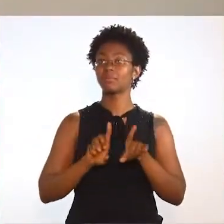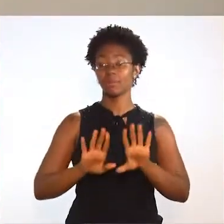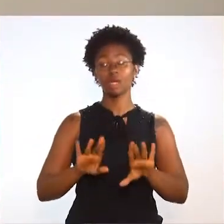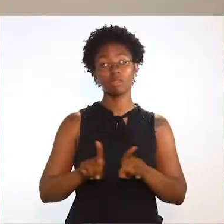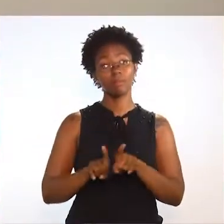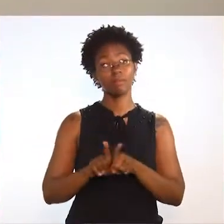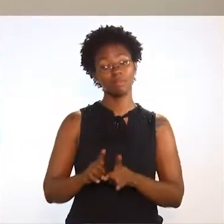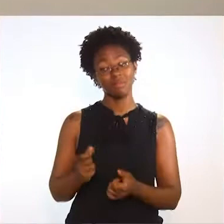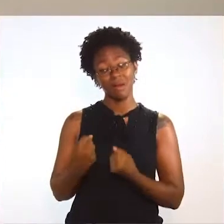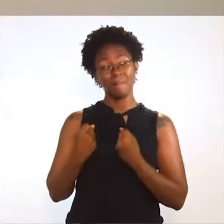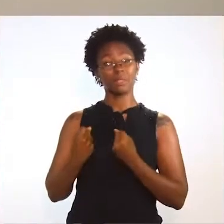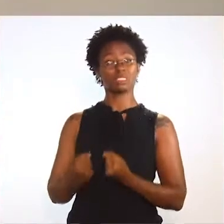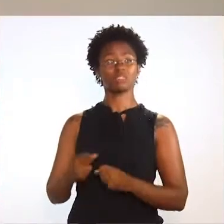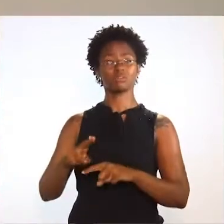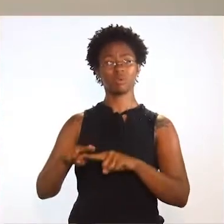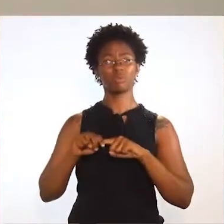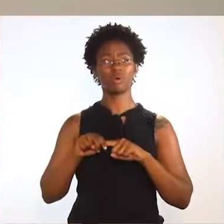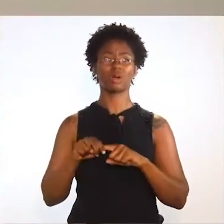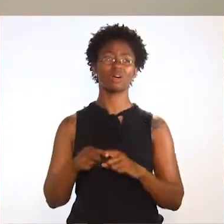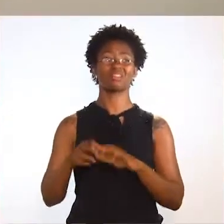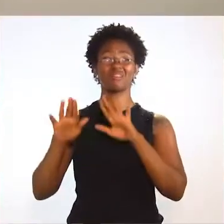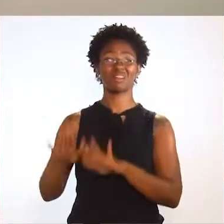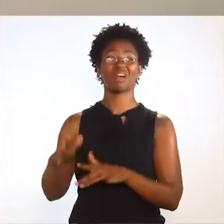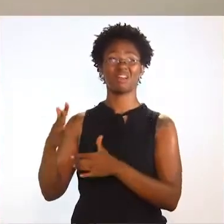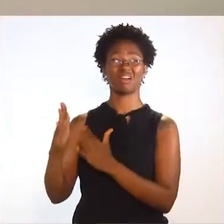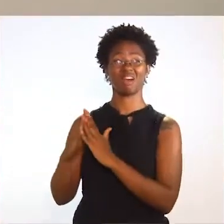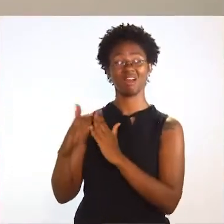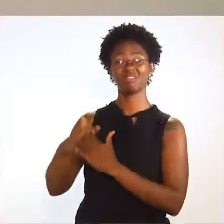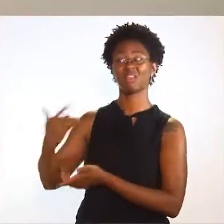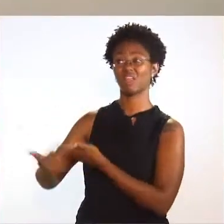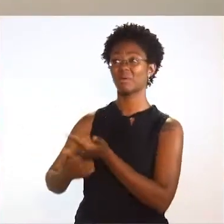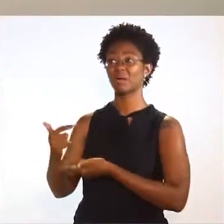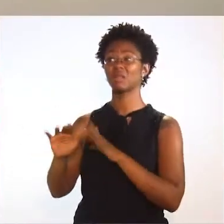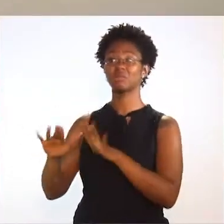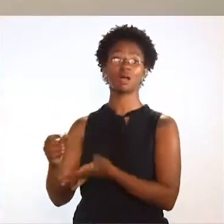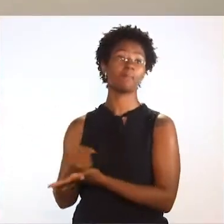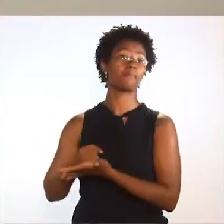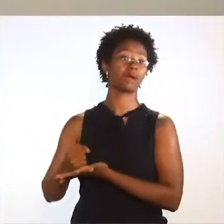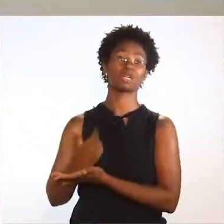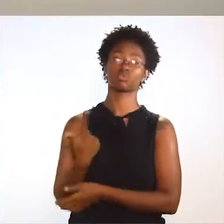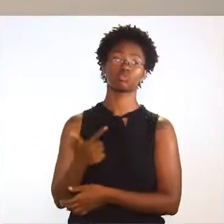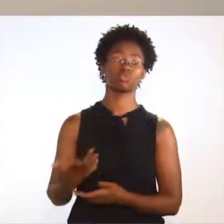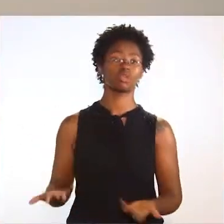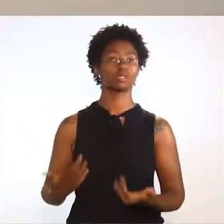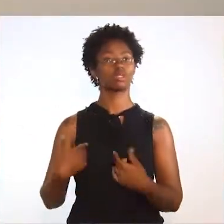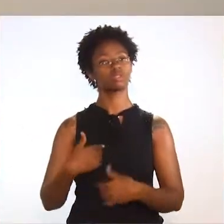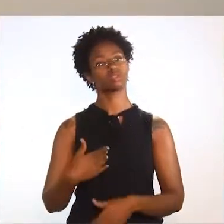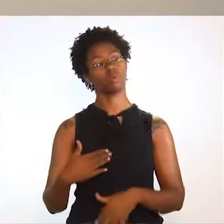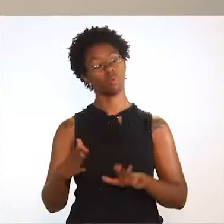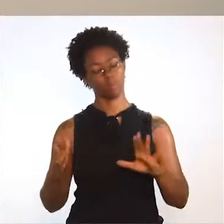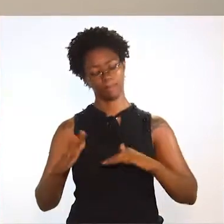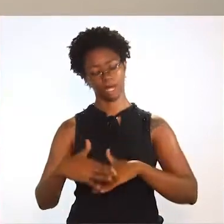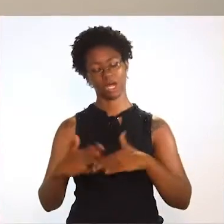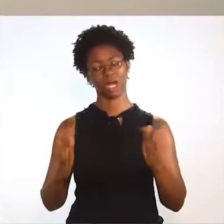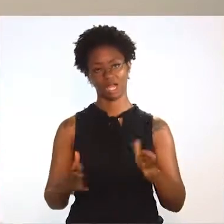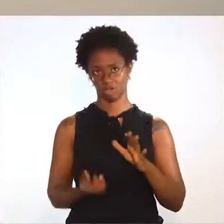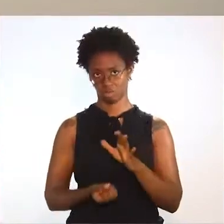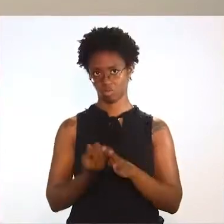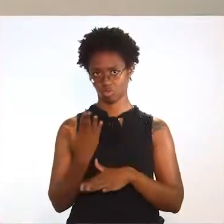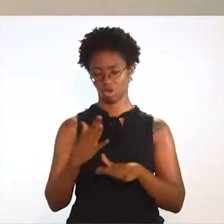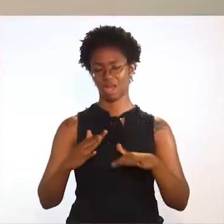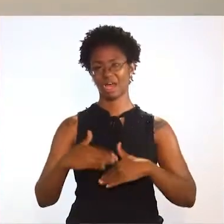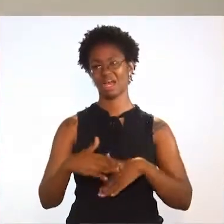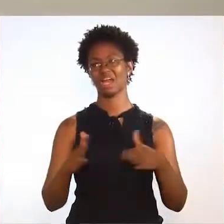estar trabalhando em casa e ter todo um contexto de home office que não tinha antes. E aí, então, a gente criou uma caixa de